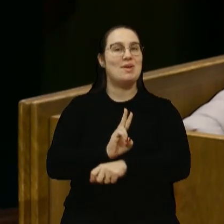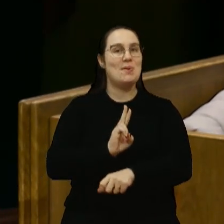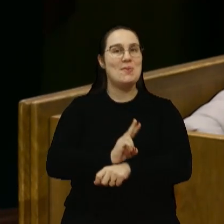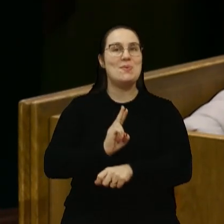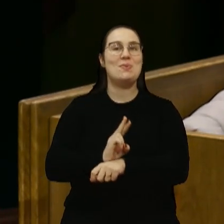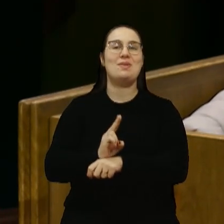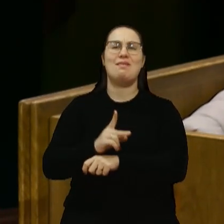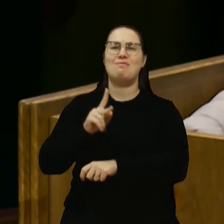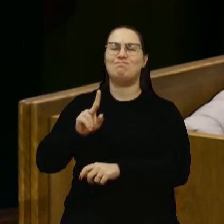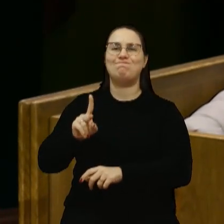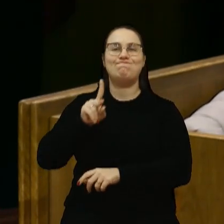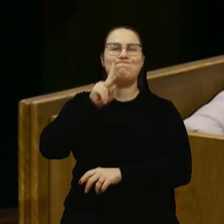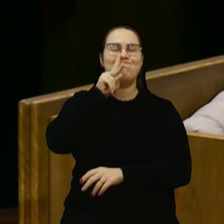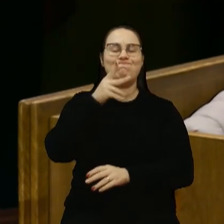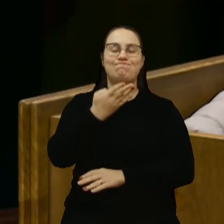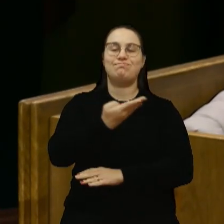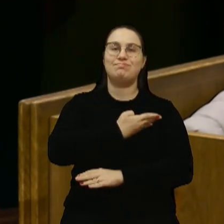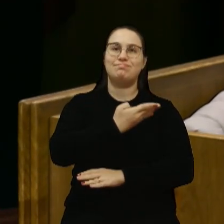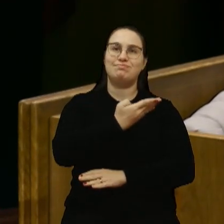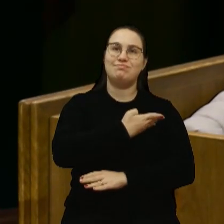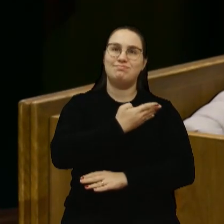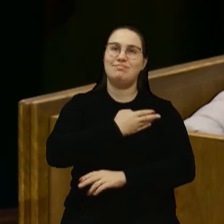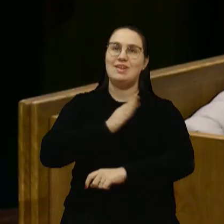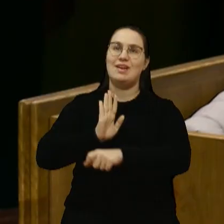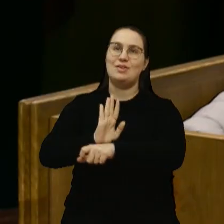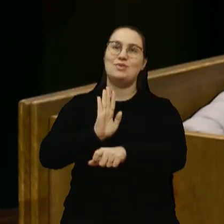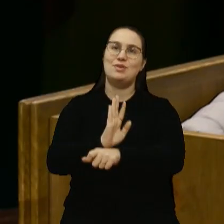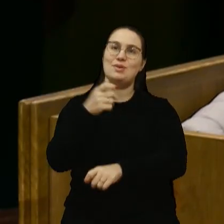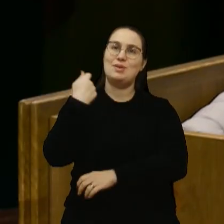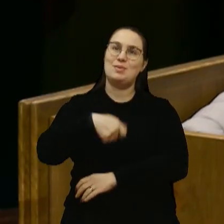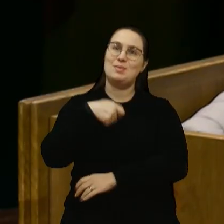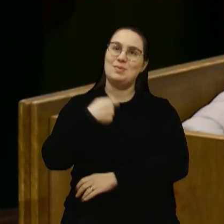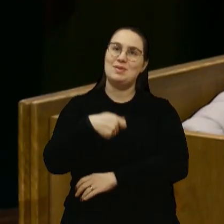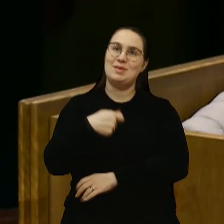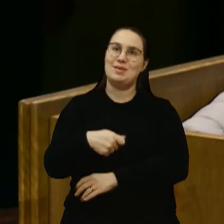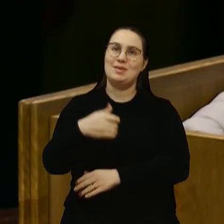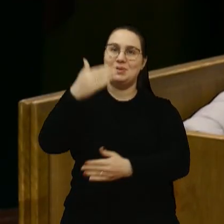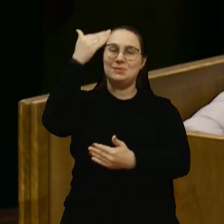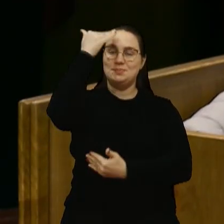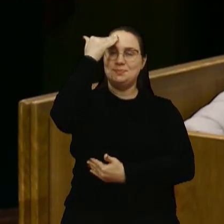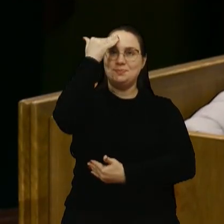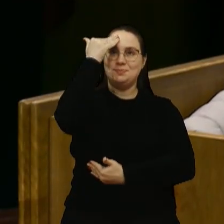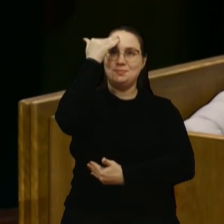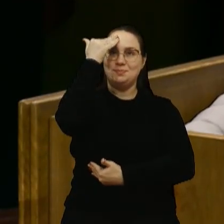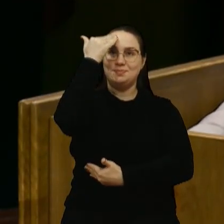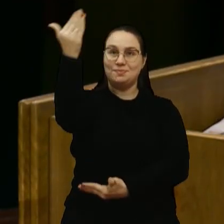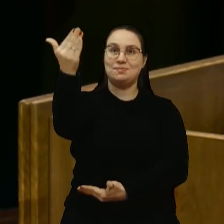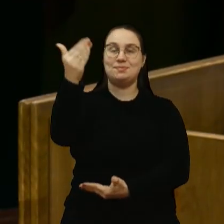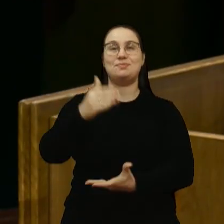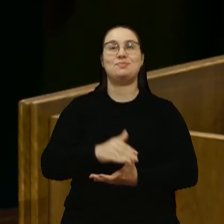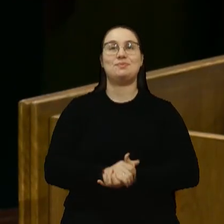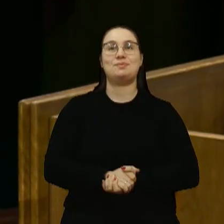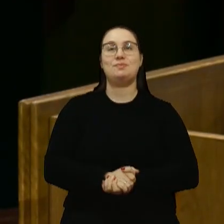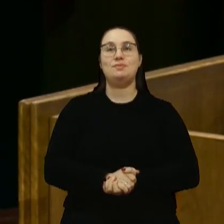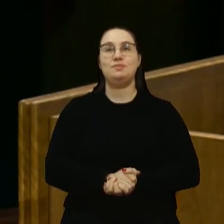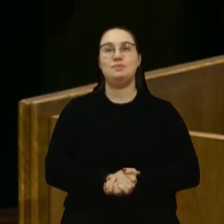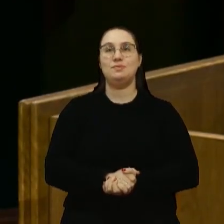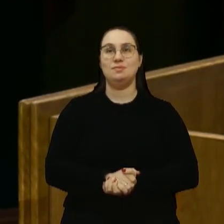história, fortalecendo nossas amizades e ajudando quem mais precisa. Muito obrigado.